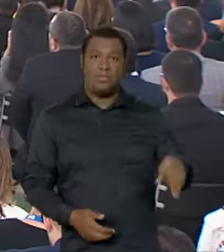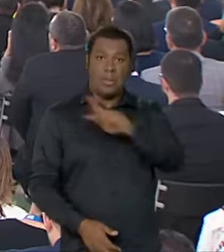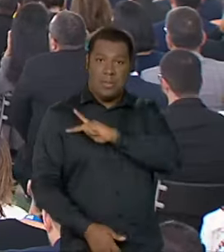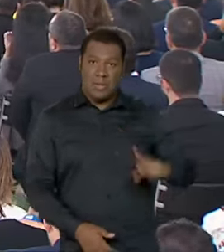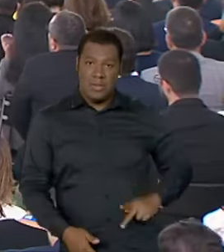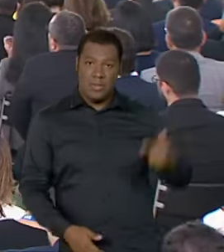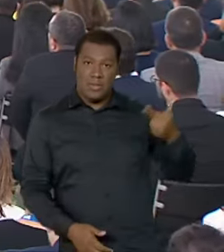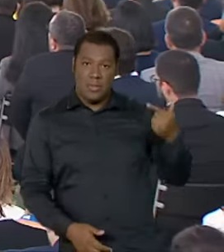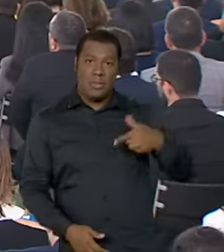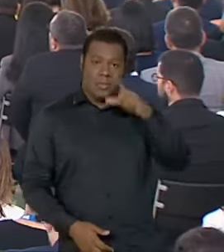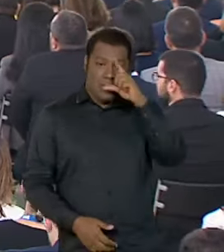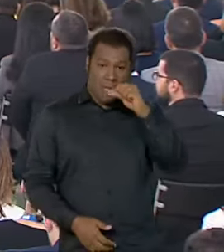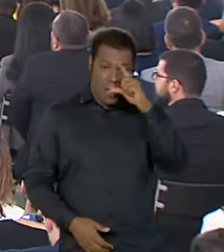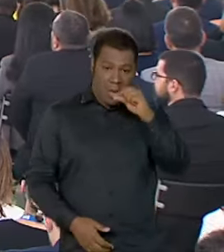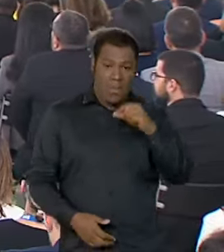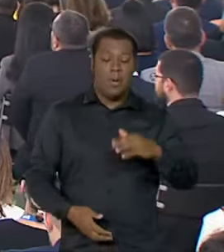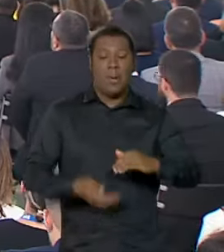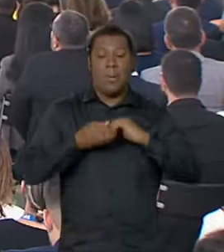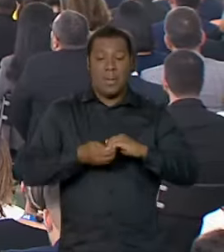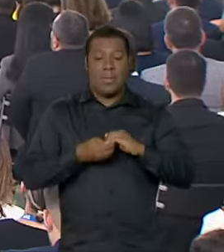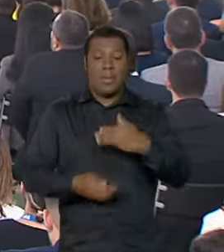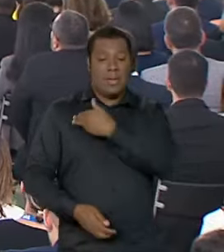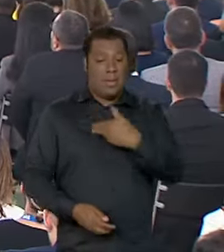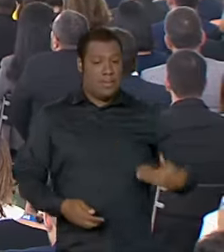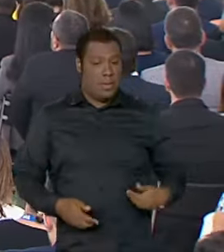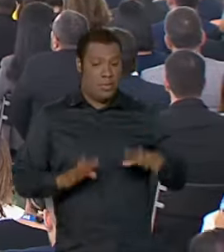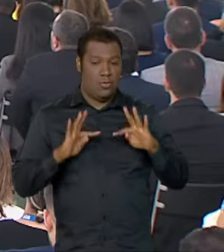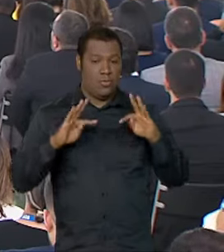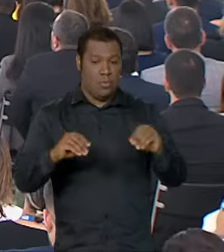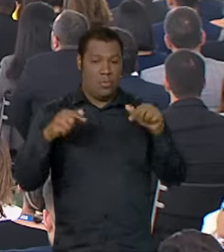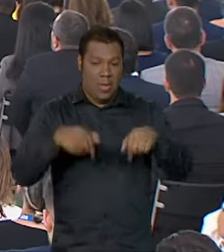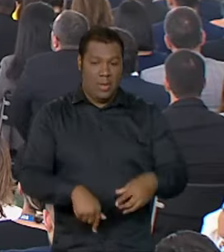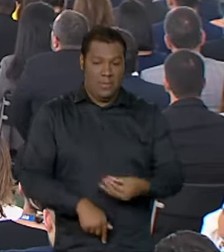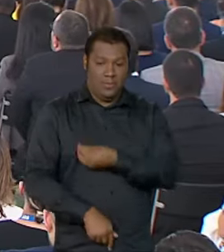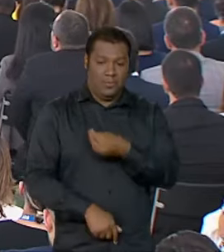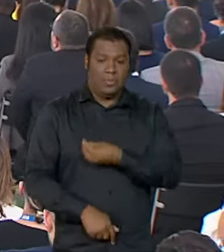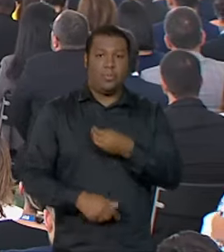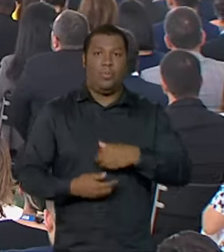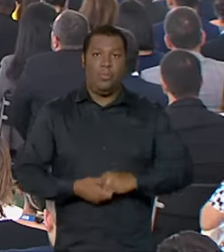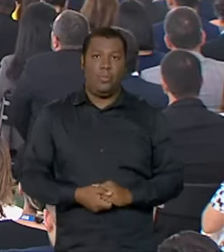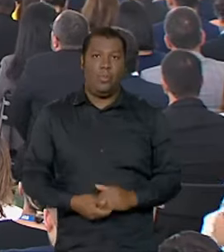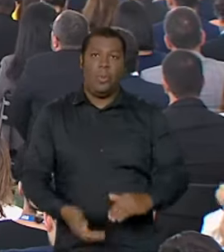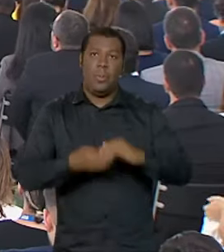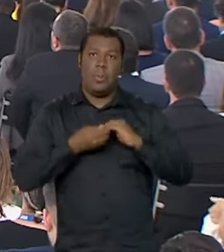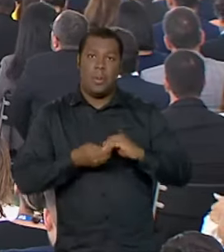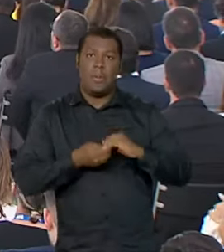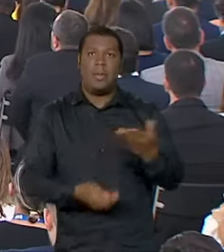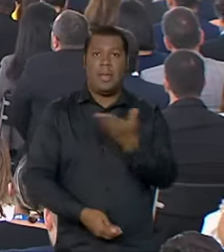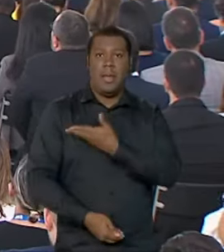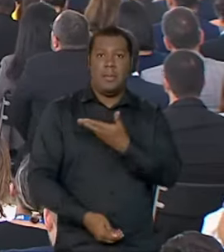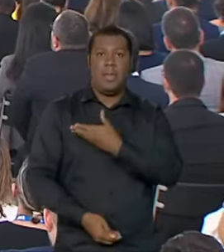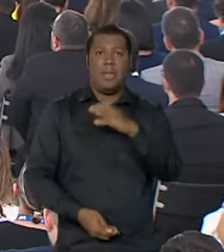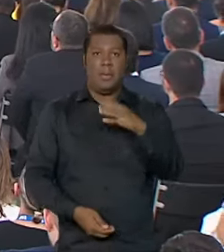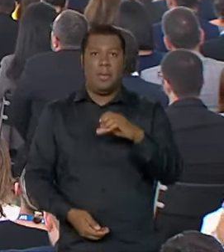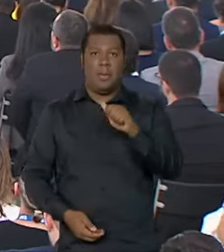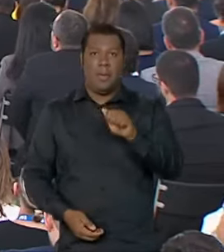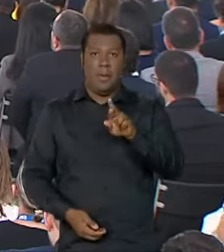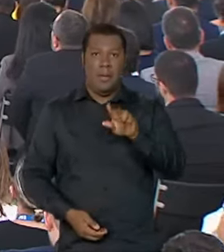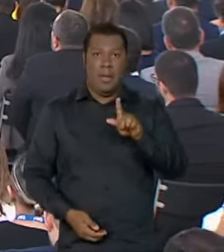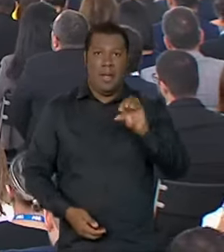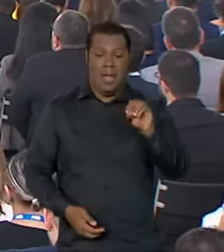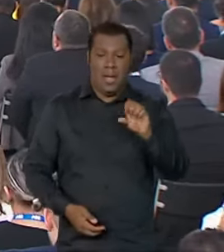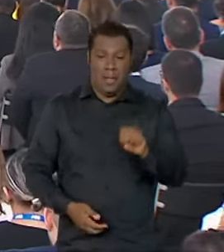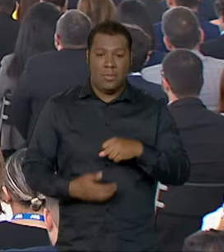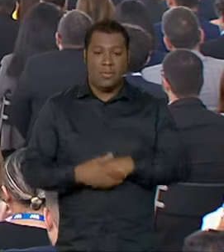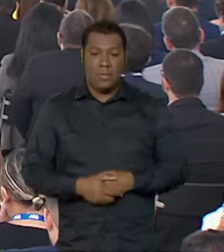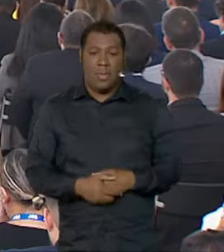Alckmin, e em nome dele cumprimentar todos os ministros aqui presentes, cumprimentar o meu colega Carlos Vieira, e em nome dele